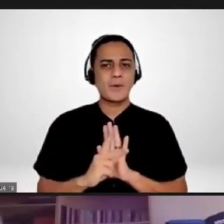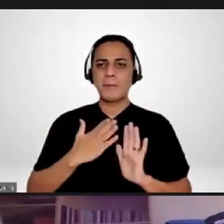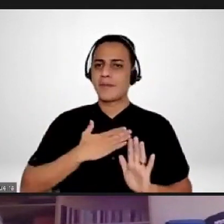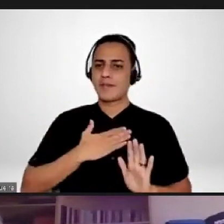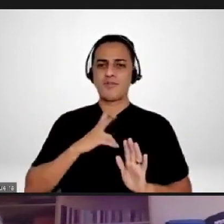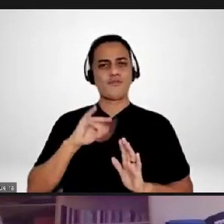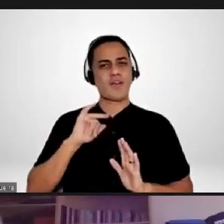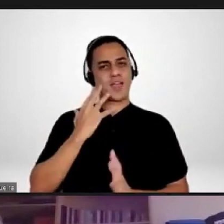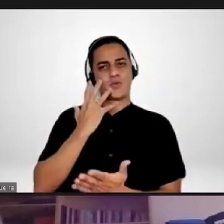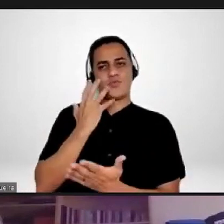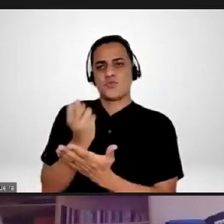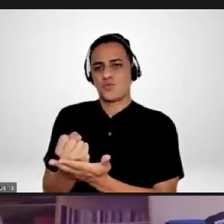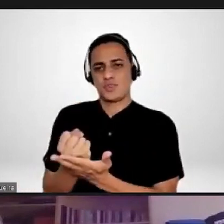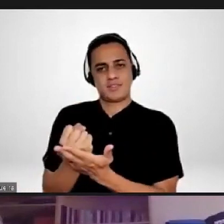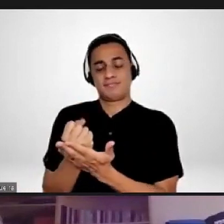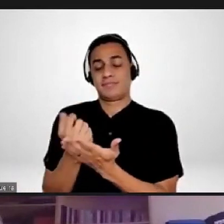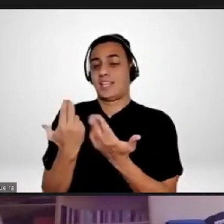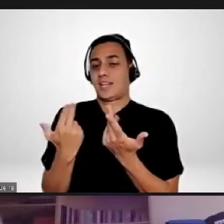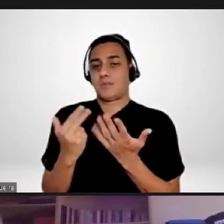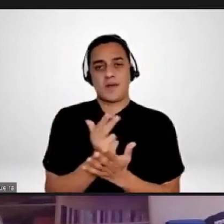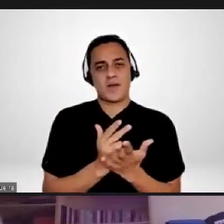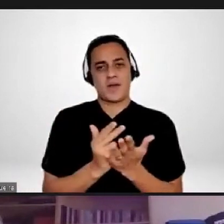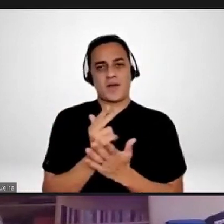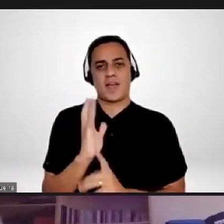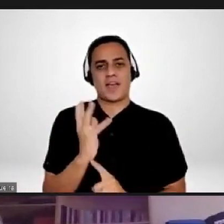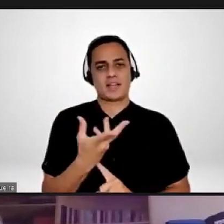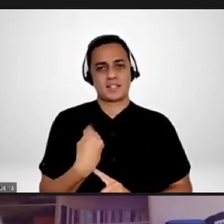assim na arte também.